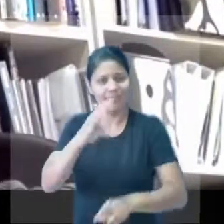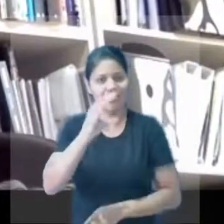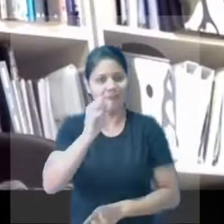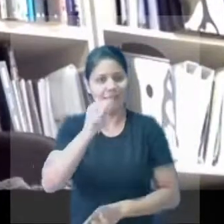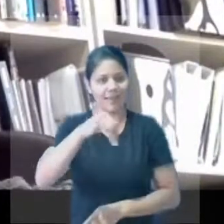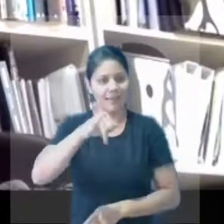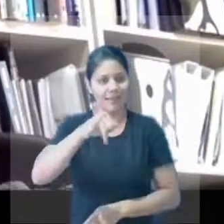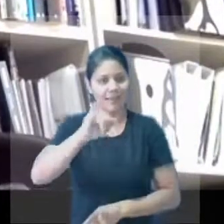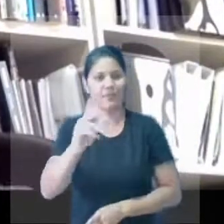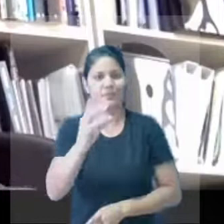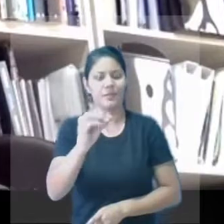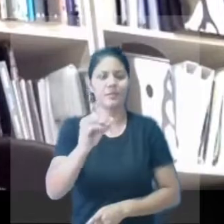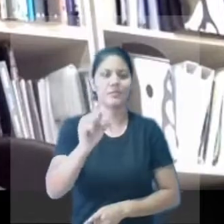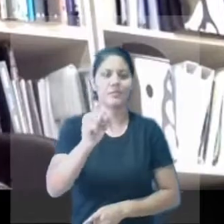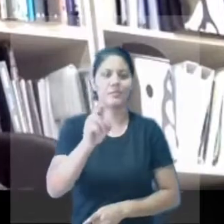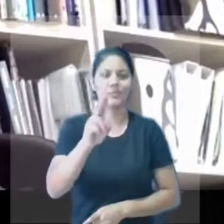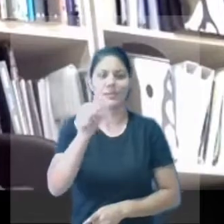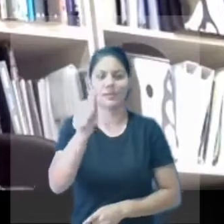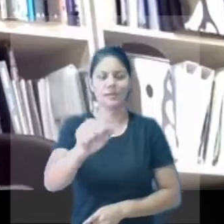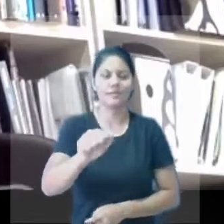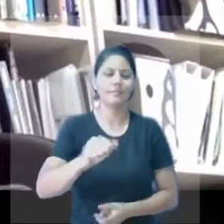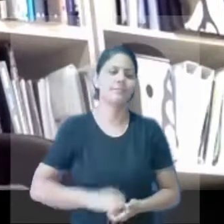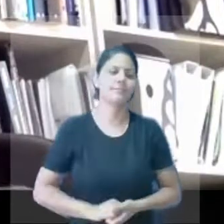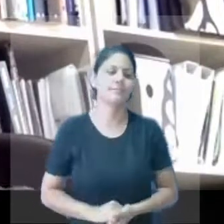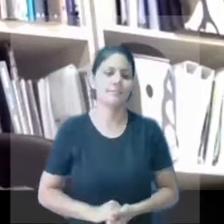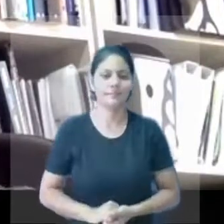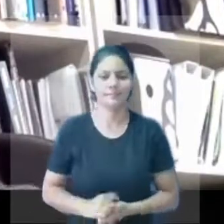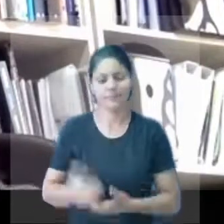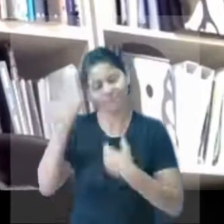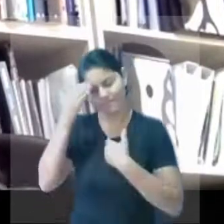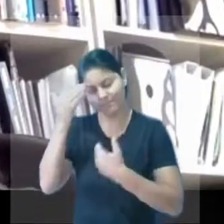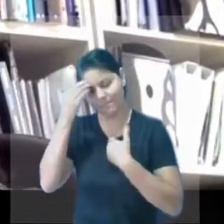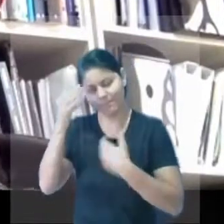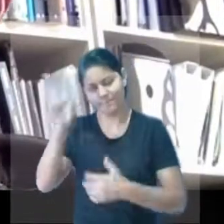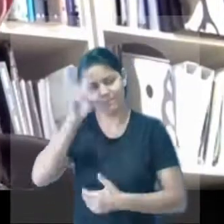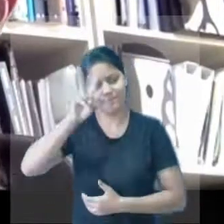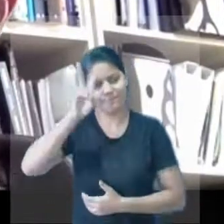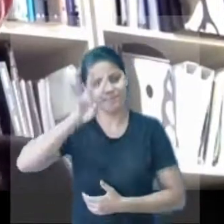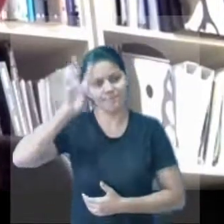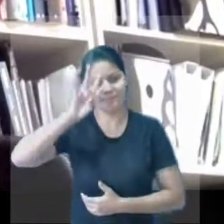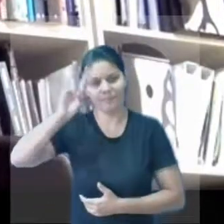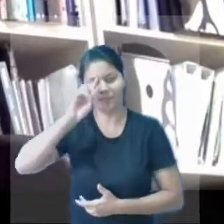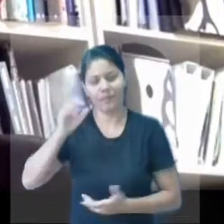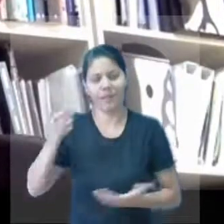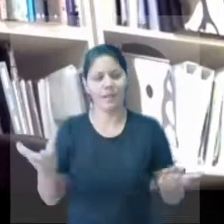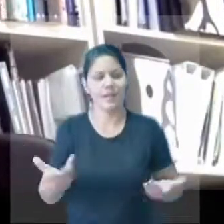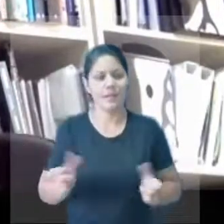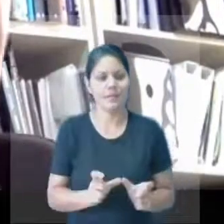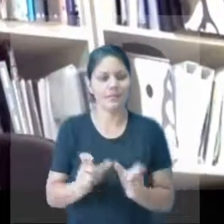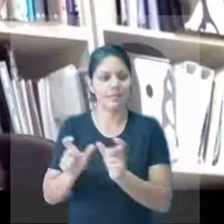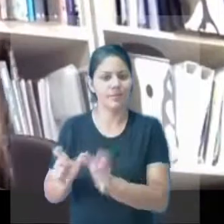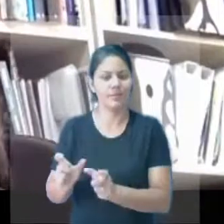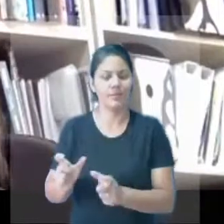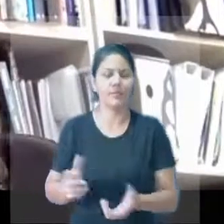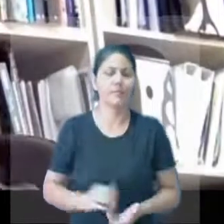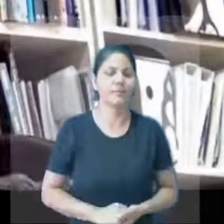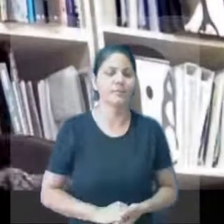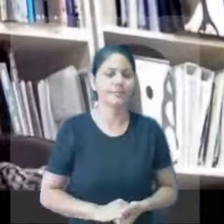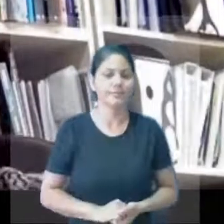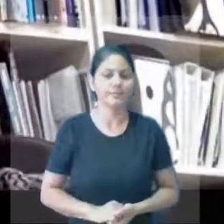Coleção Vagalume, né? Muito obrigada por essa lembrança. Repassamos agora a palavra ao pró-reitor de